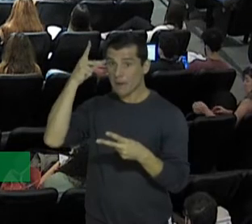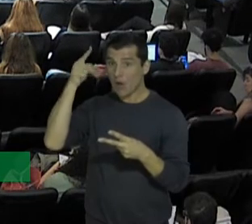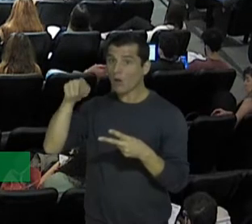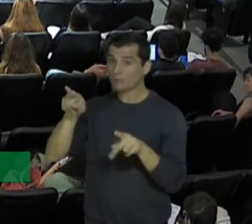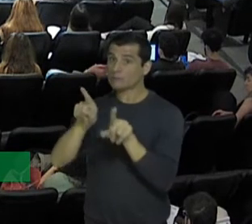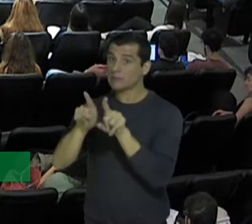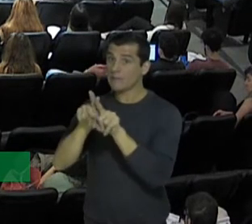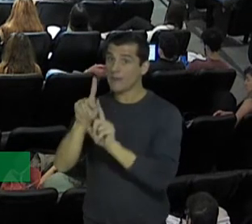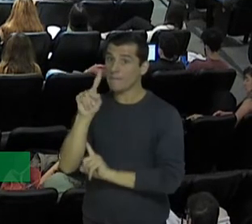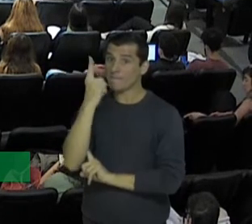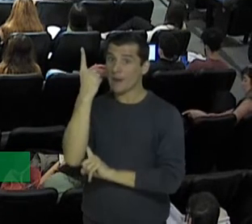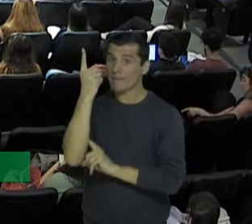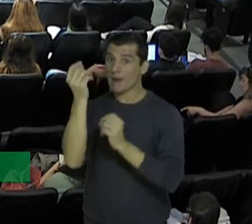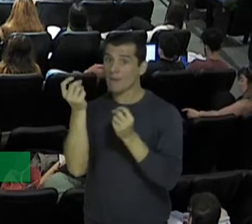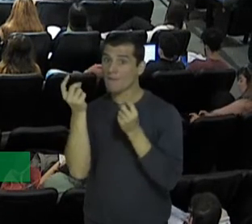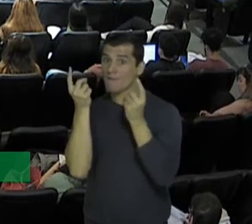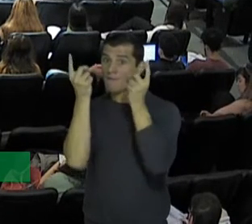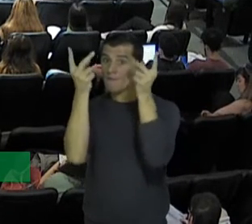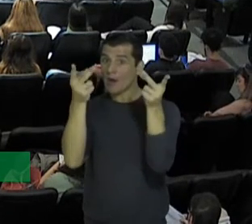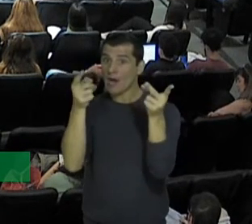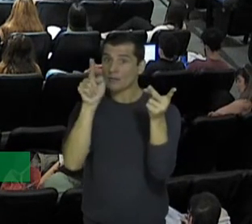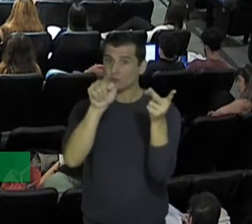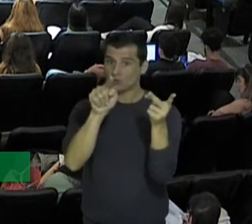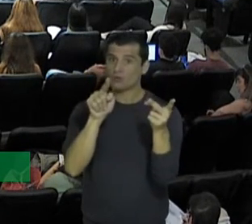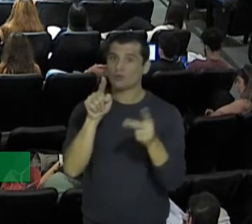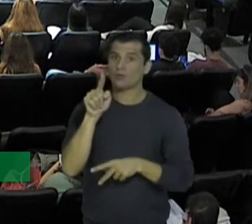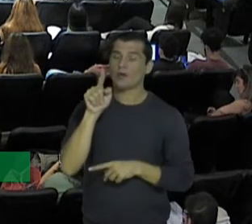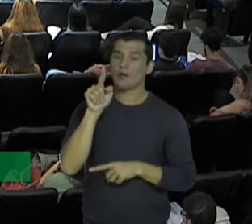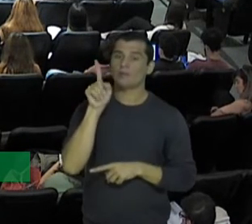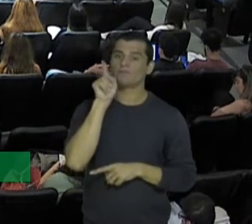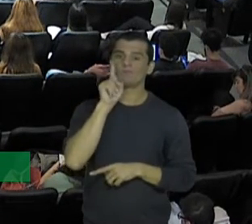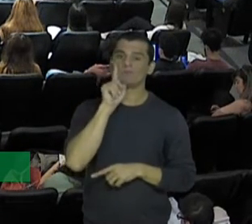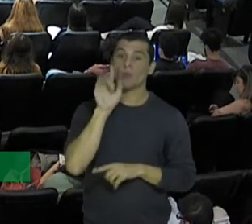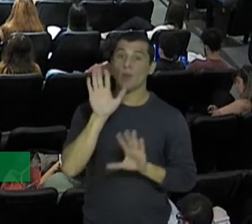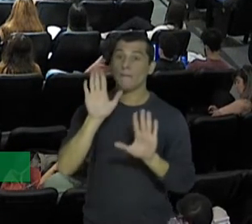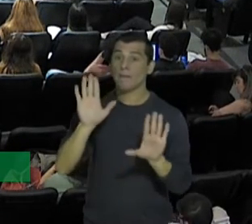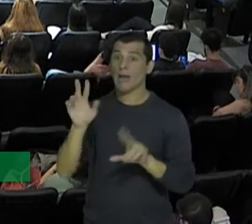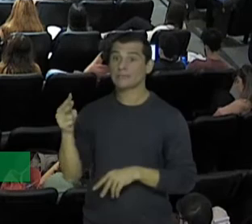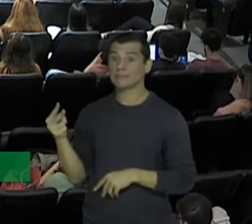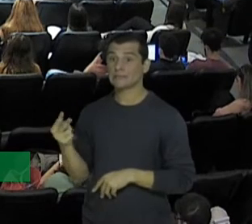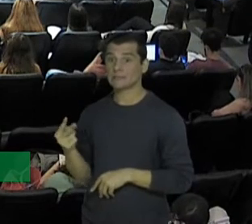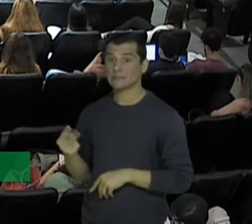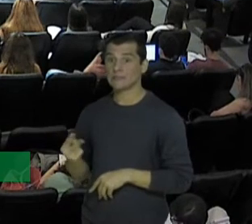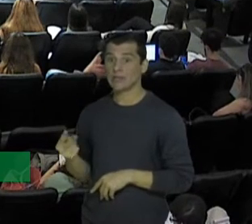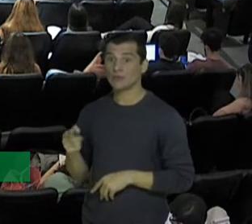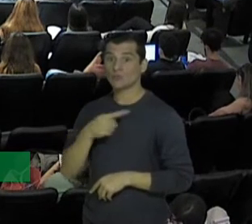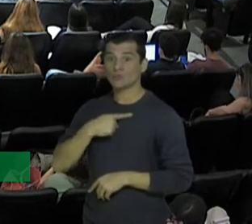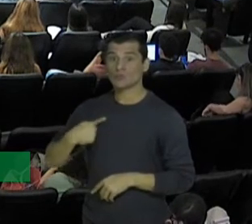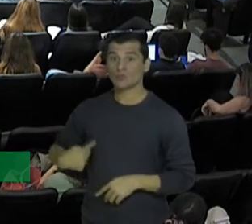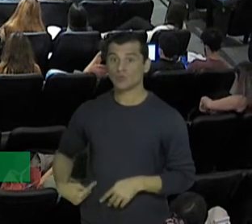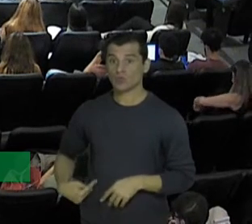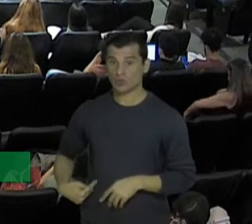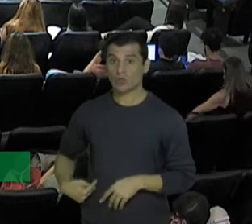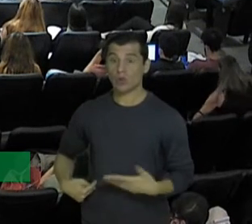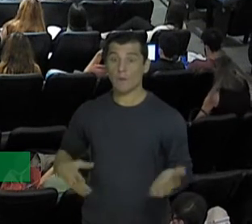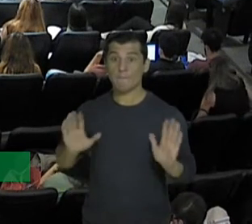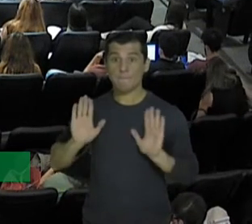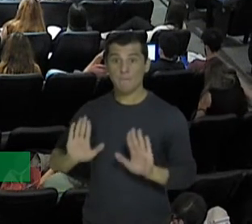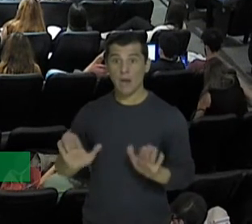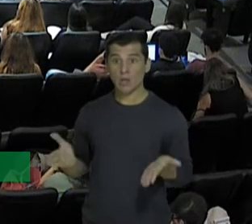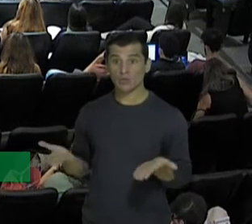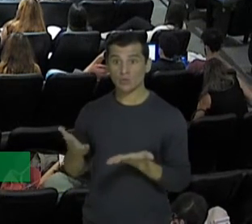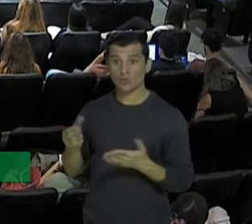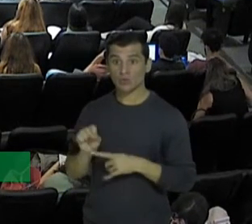os demais é a China em primeiro lugar mas em segundo lugar o principal mercado destido para Santa Catarina é a China